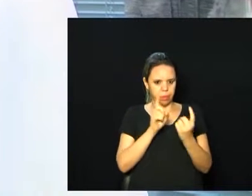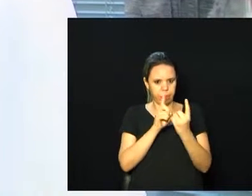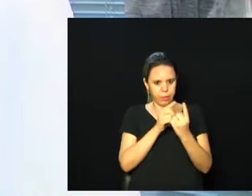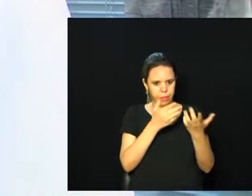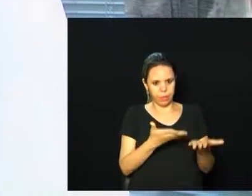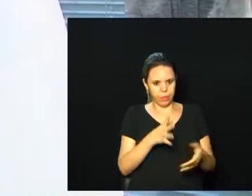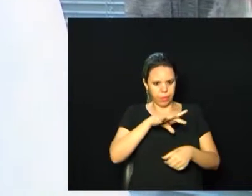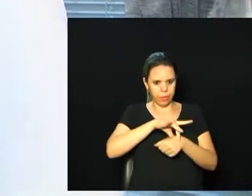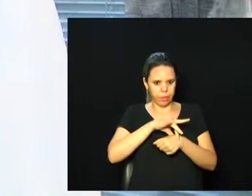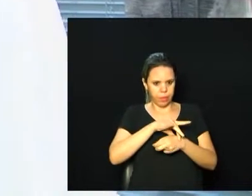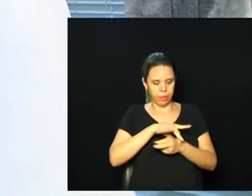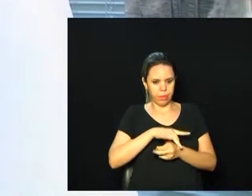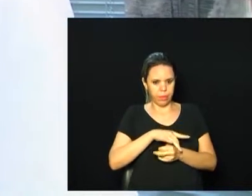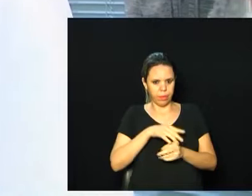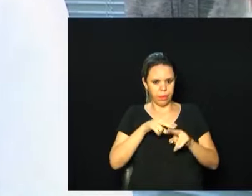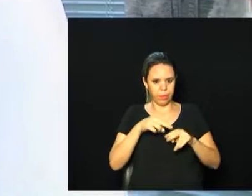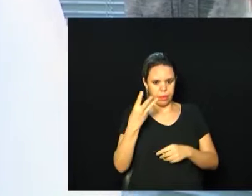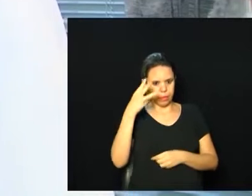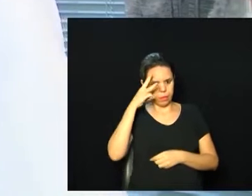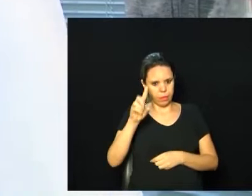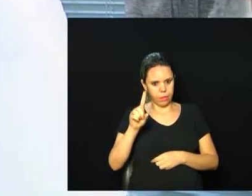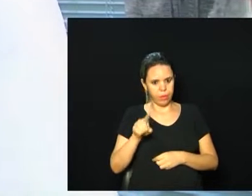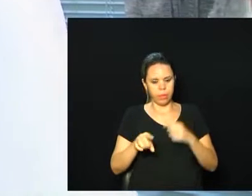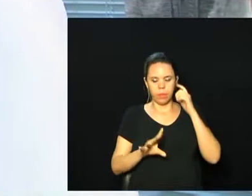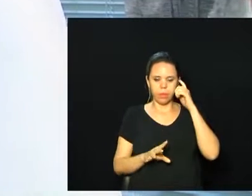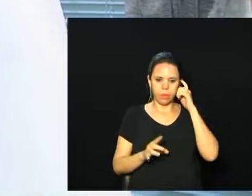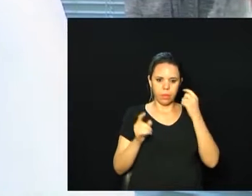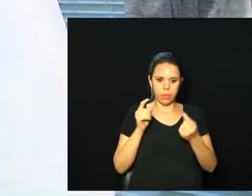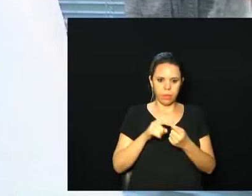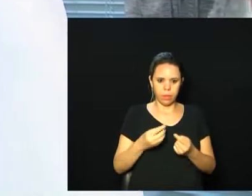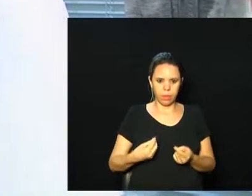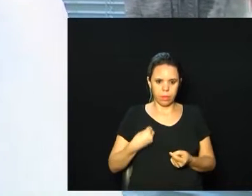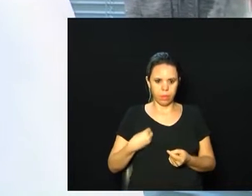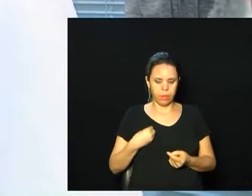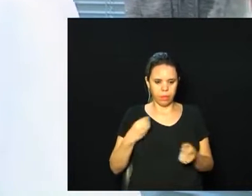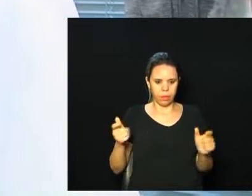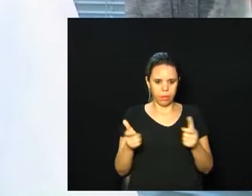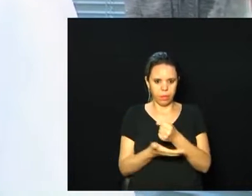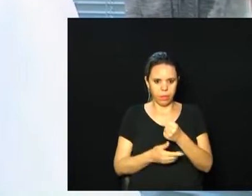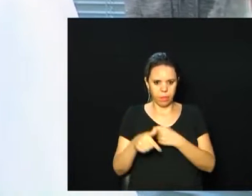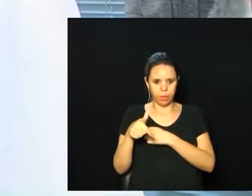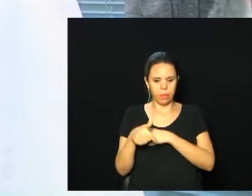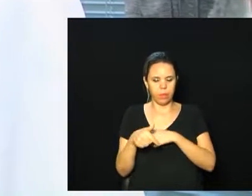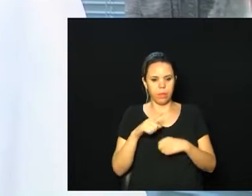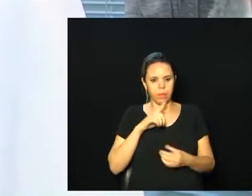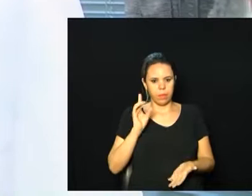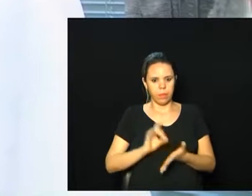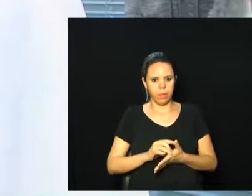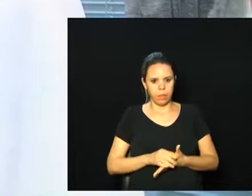com segurança só por mais 3 dias. O ideal é que isso esteja em mínimo 7, né? Então a gente